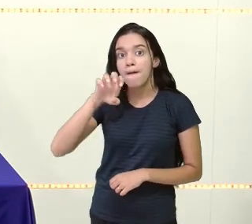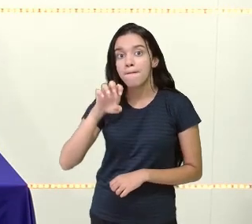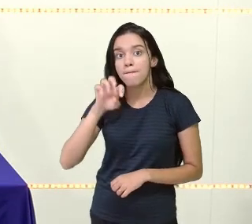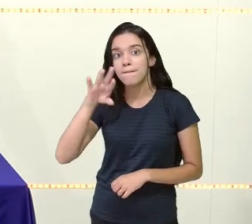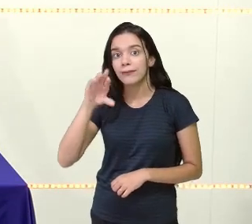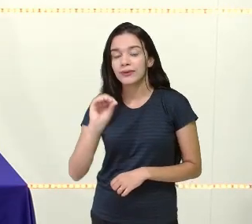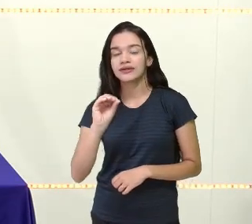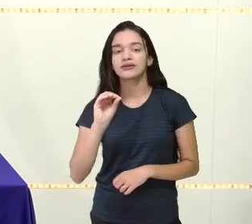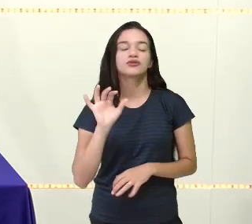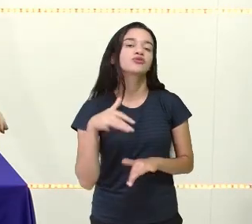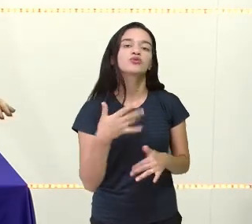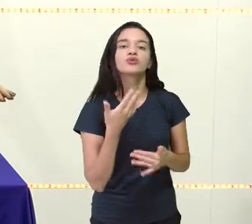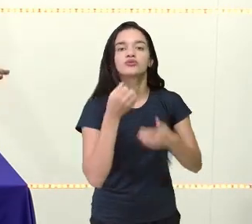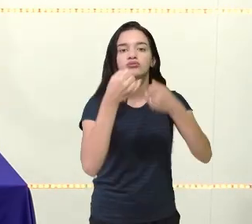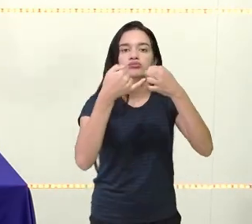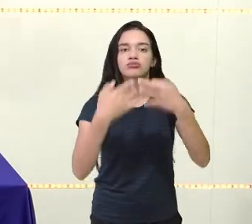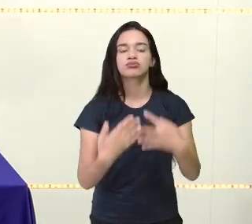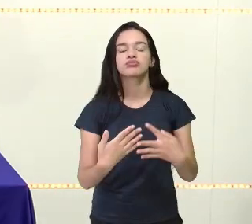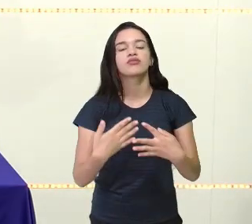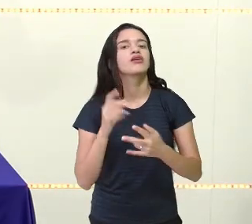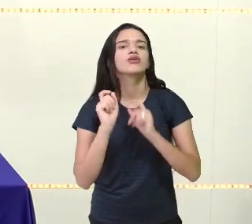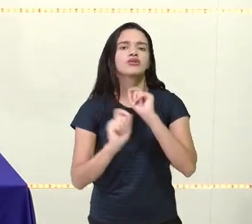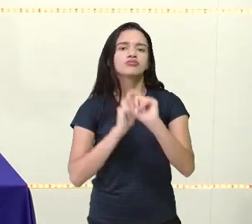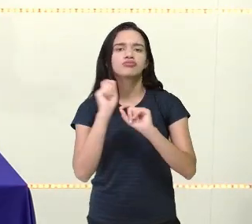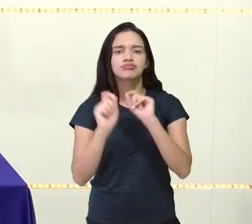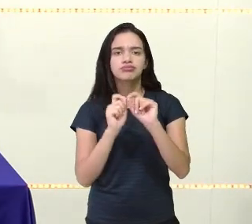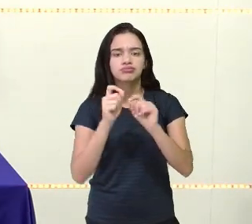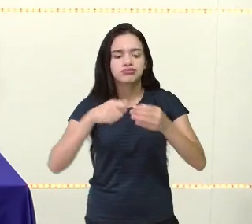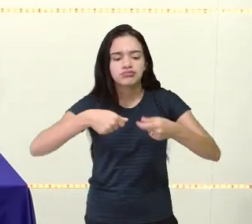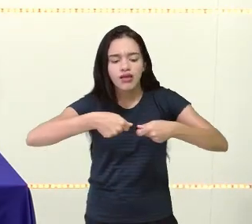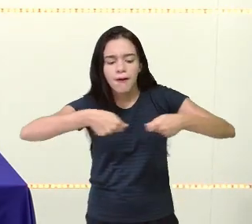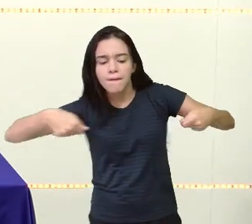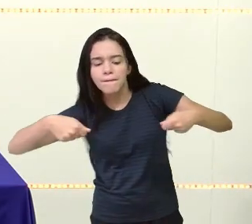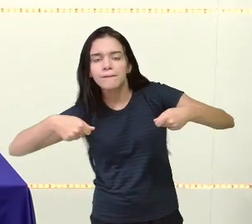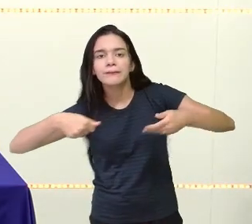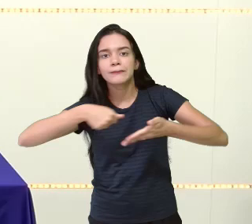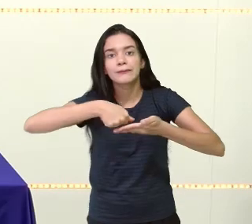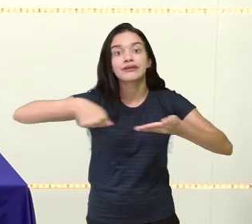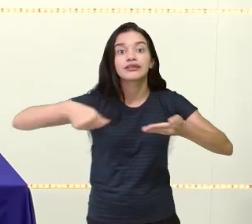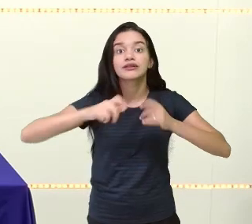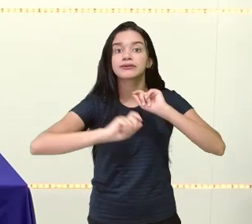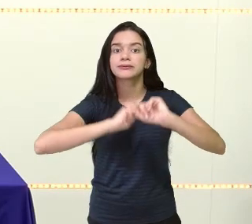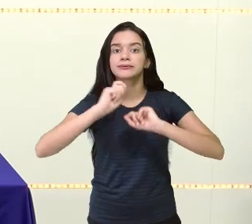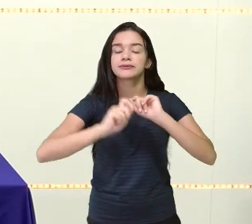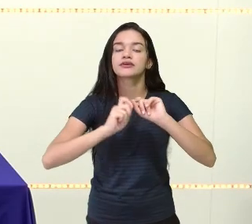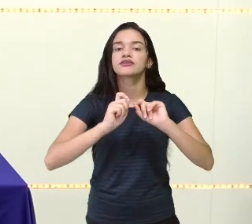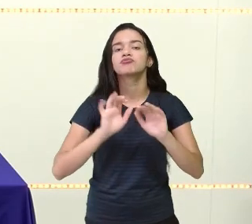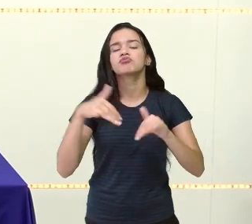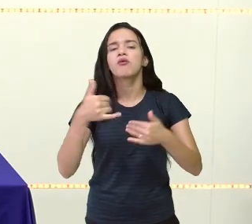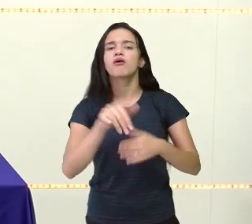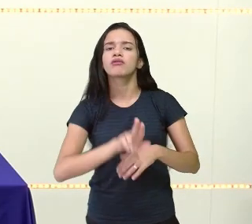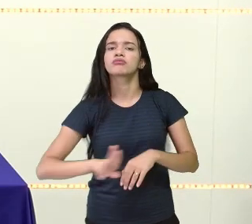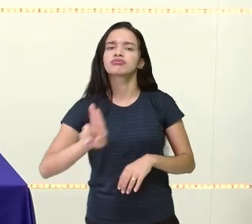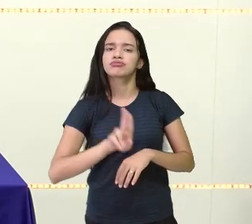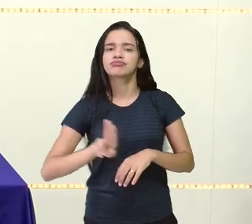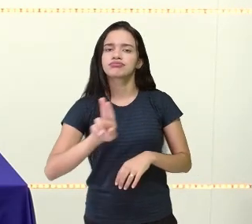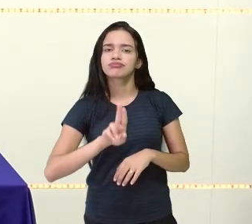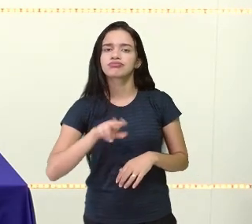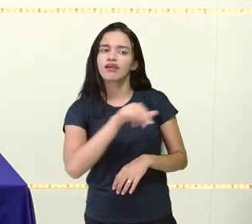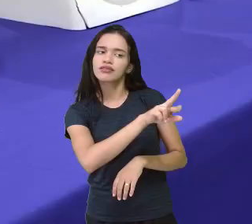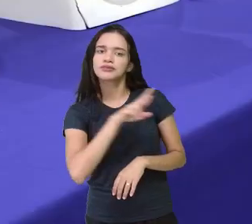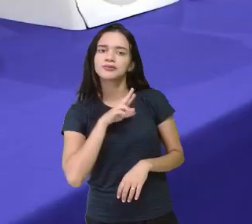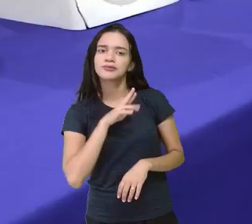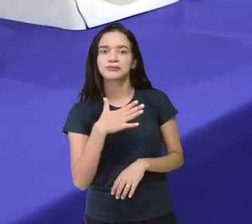1 metro. Quando eu falo em metro, o que é que eu estou medindo? Qual é a grandeza que eu estou utilizando? Contem aí para